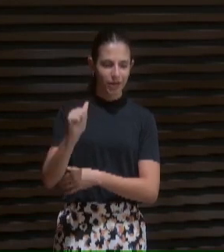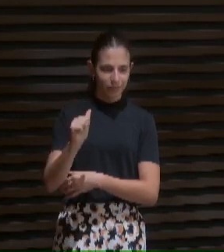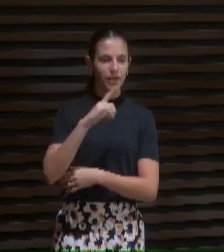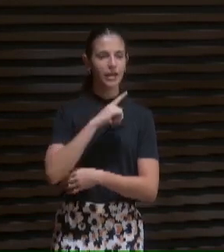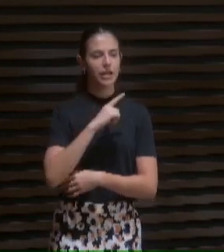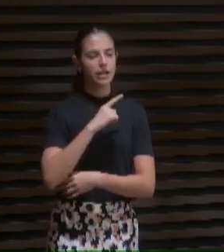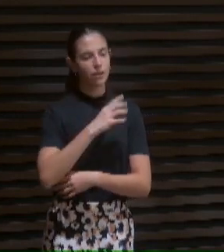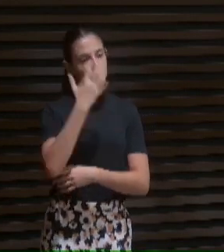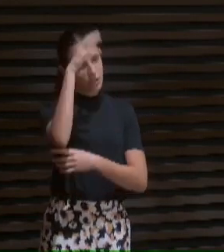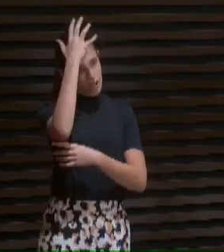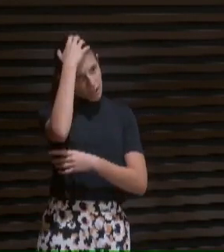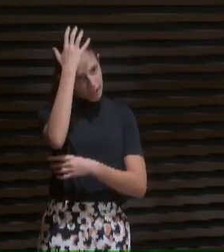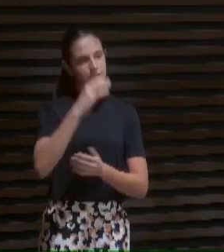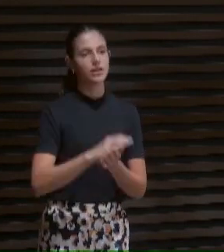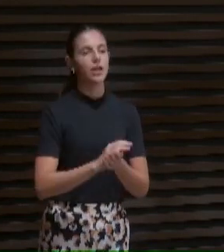o sistema,